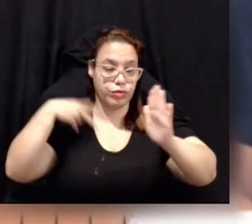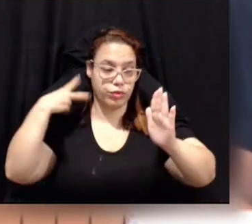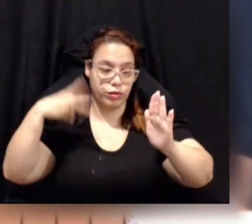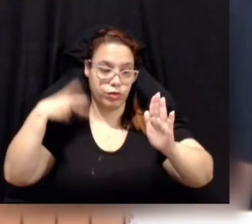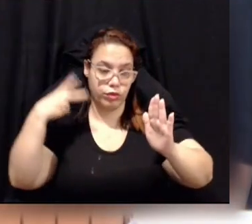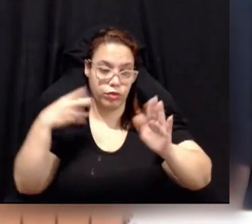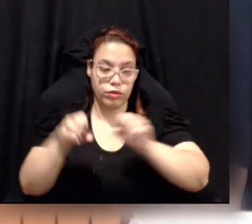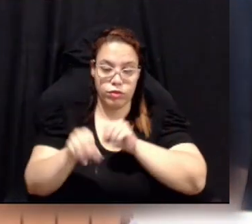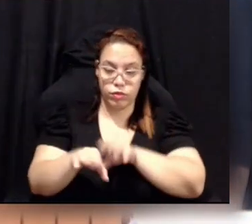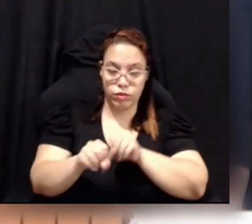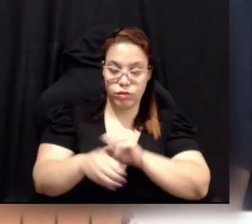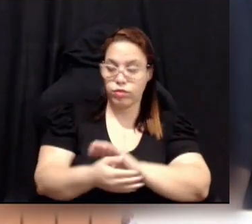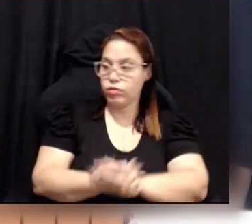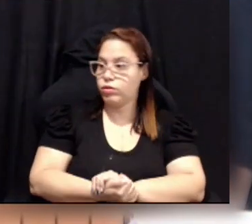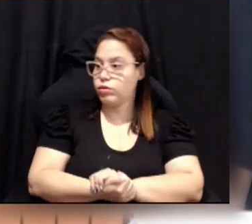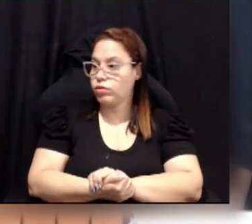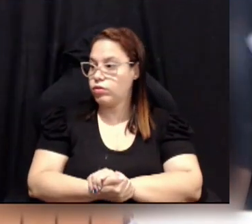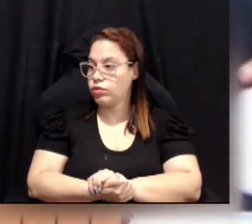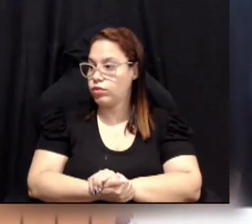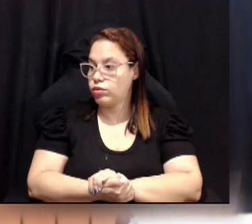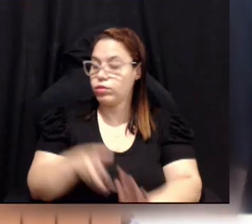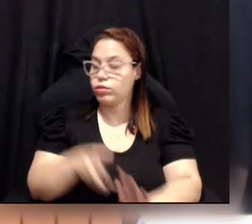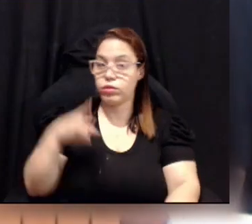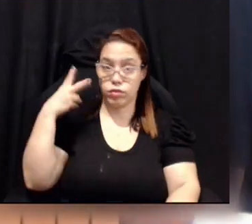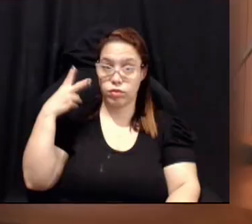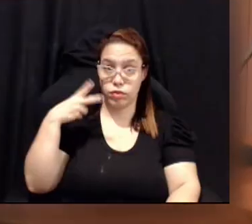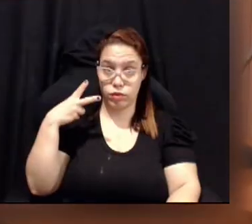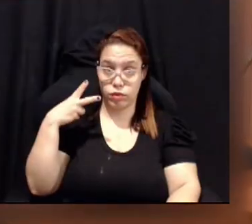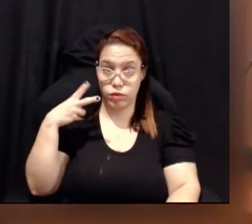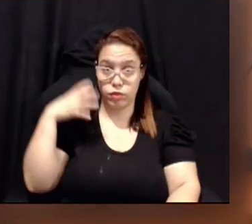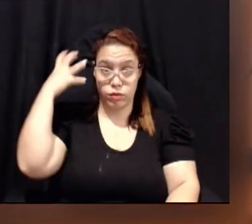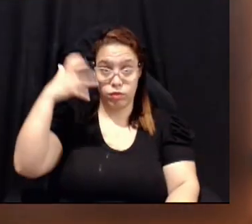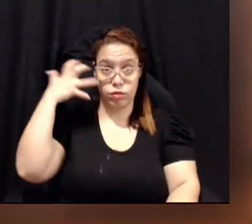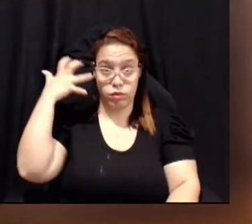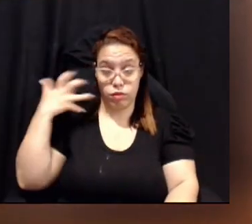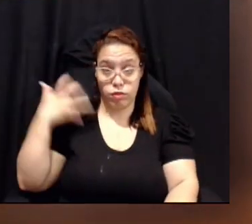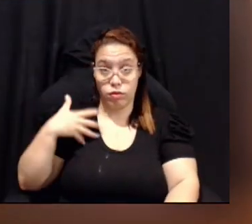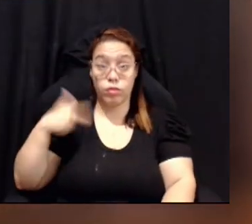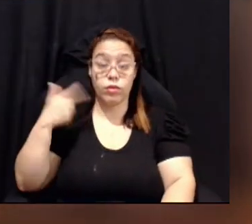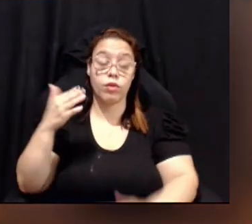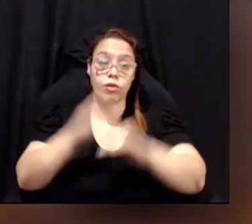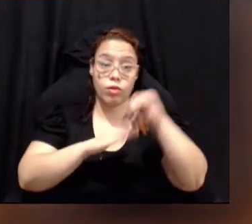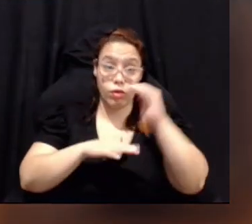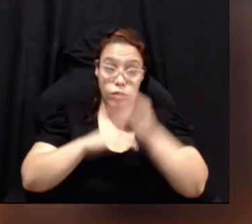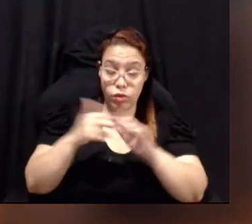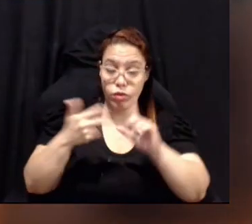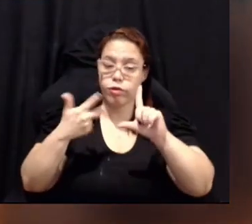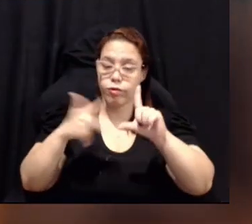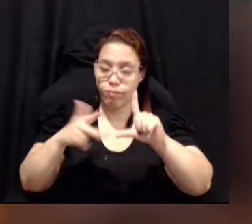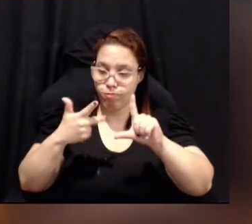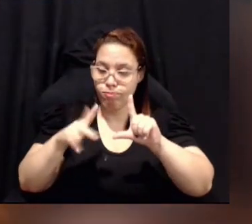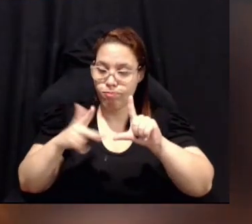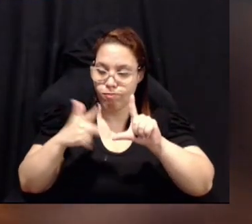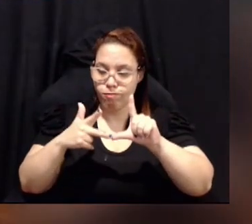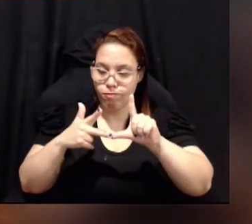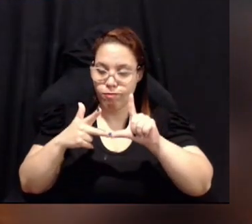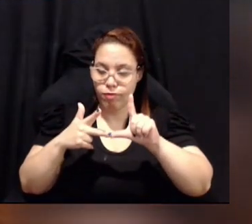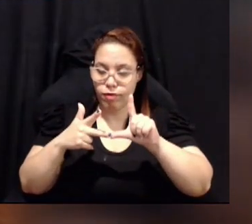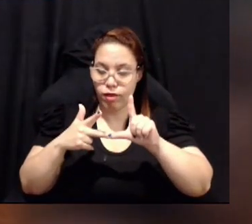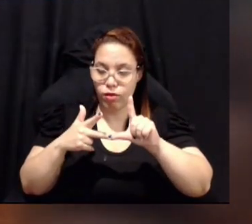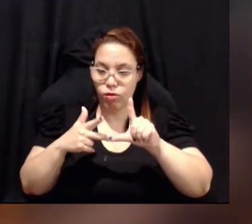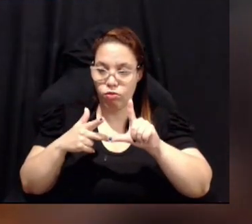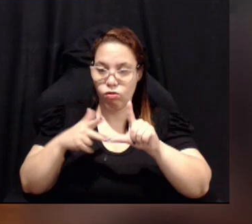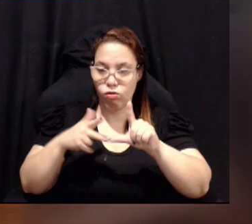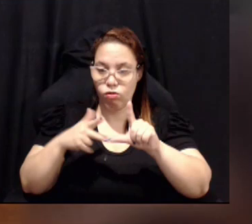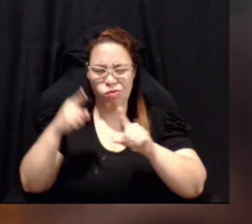Educação, presidida pela vereadora Guida Calisto. Além da atuação no Legislativo, Guida exerce a função de monitora